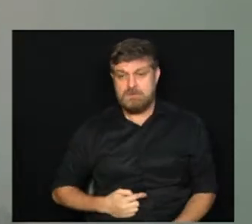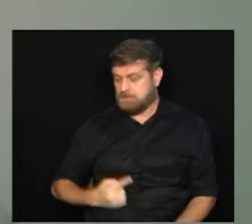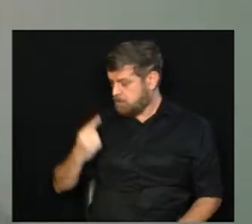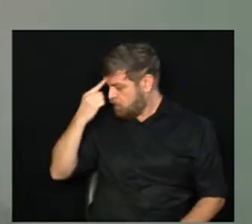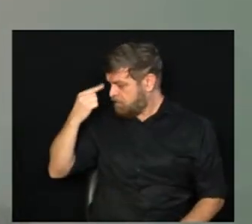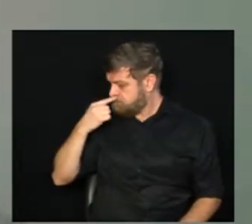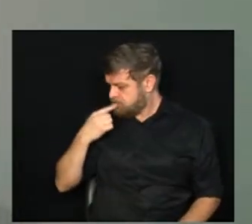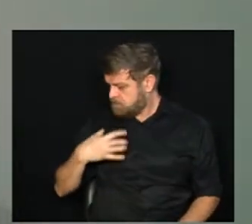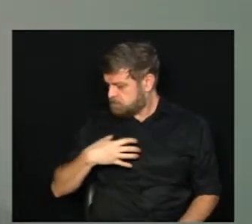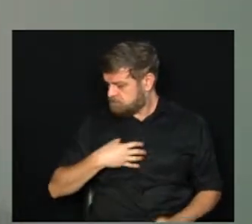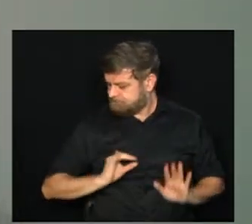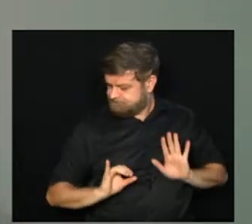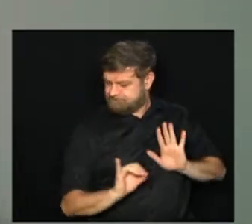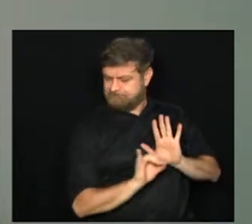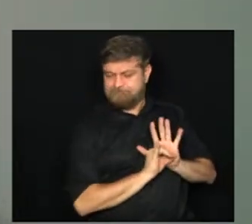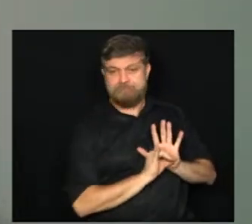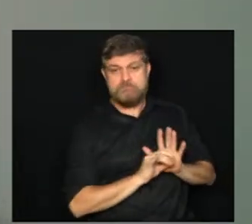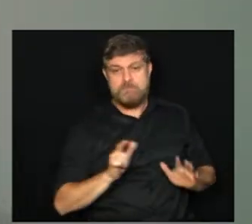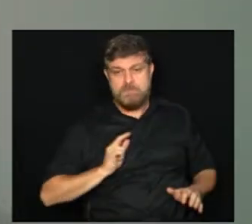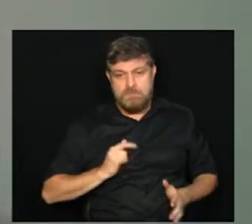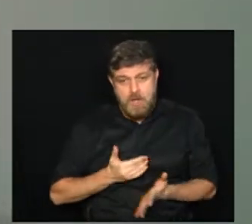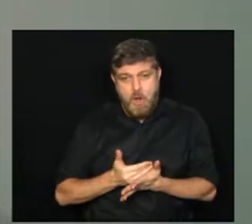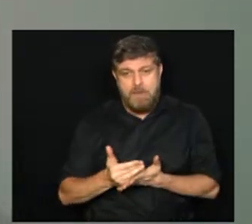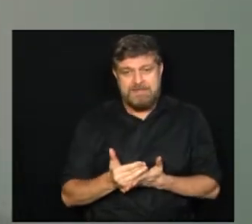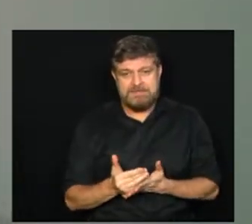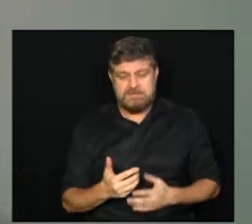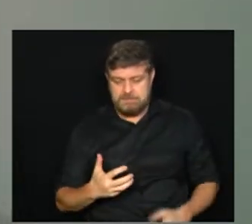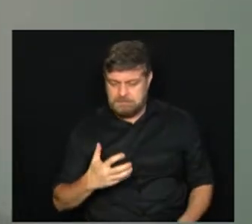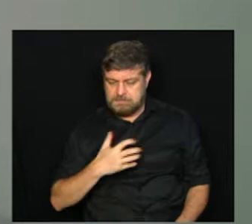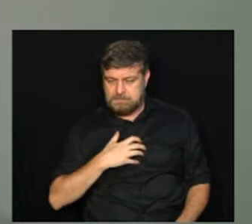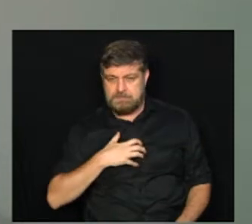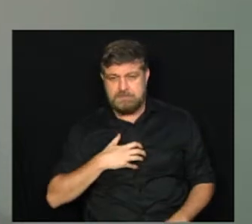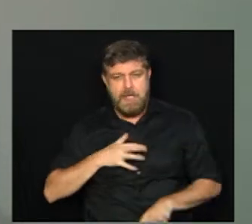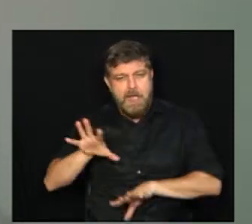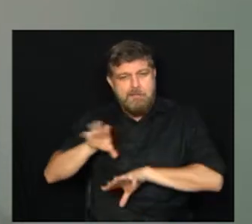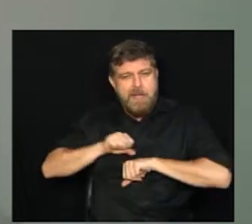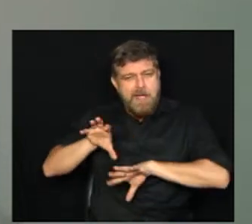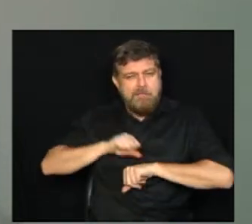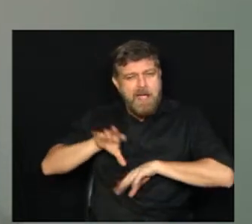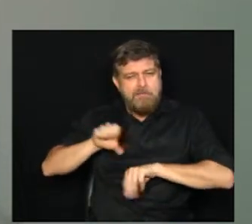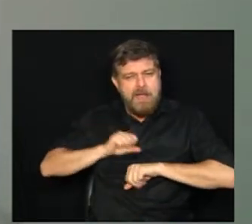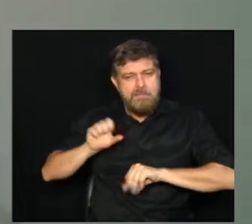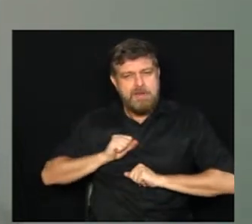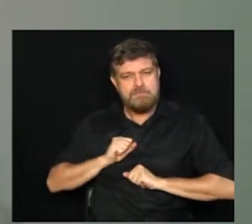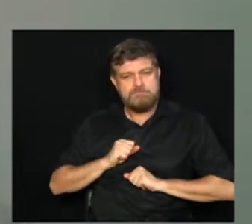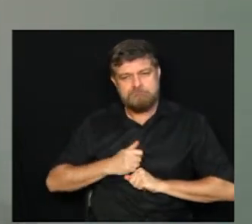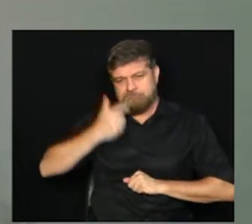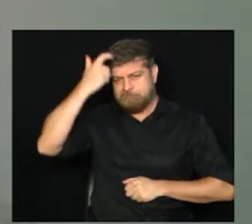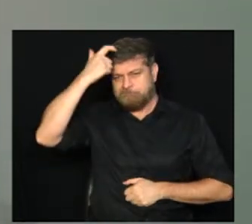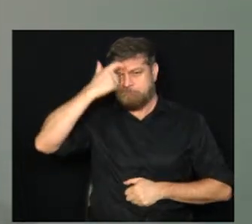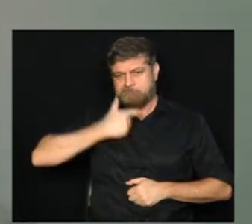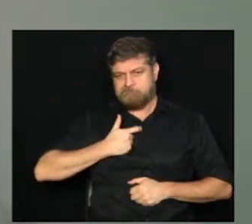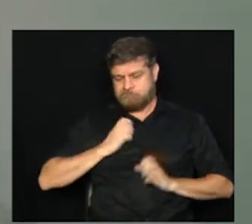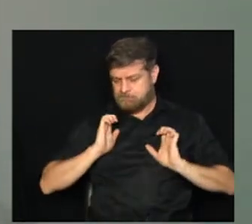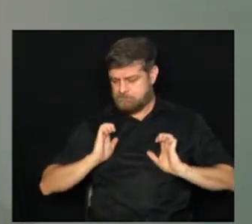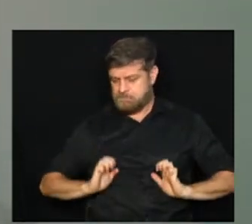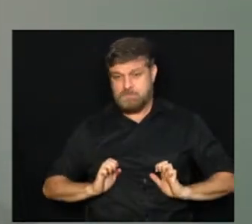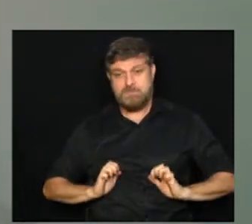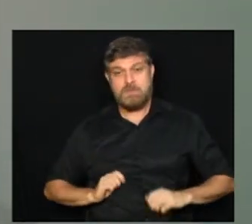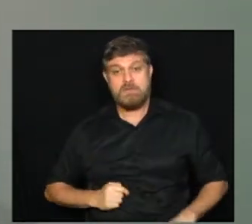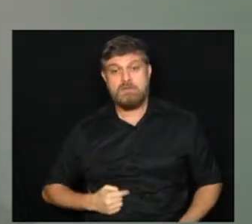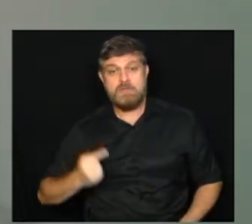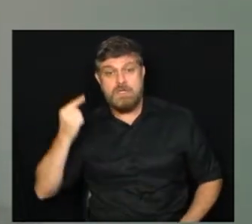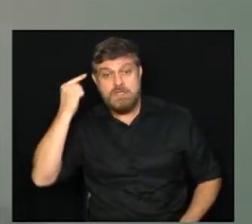pessoa. É nessa fase que a gente coloca os valores, o caráter da pessoa. Então, quando a gente está falando do PIC, a gente está